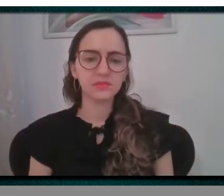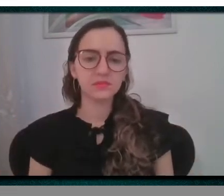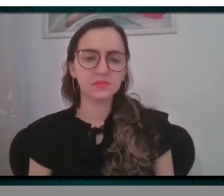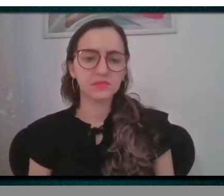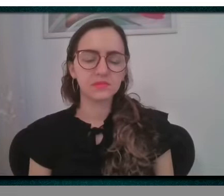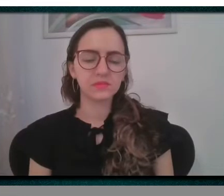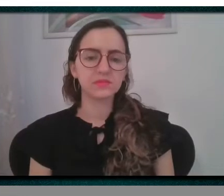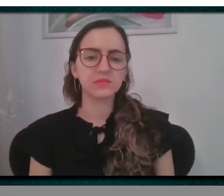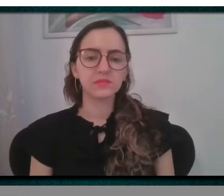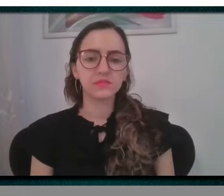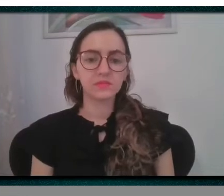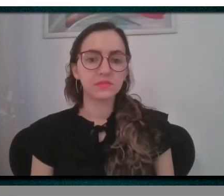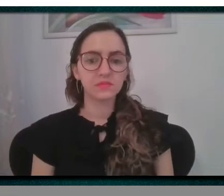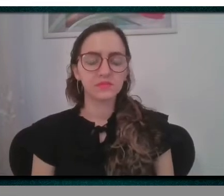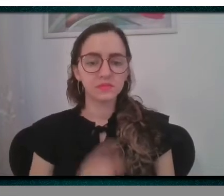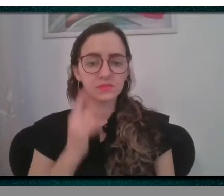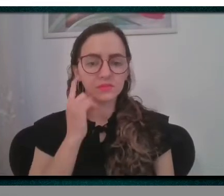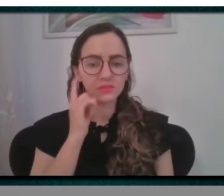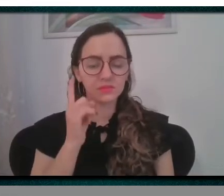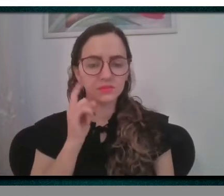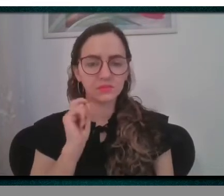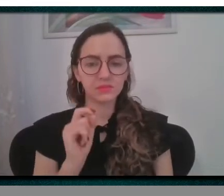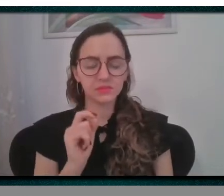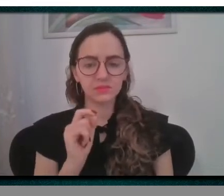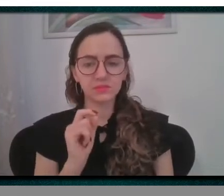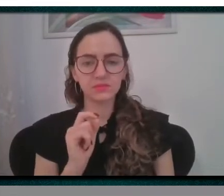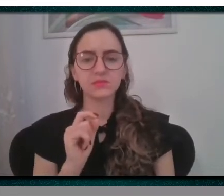Quanto maior